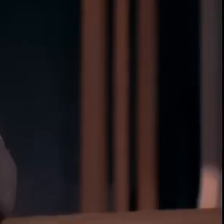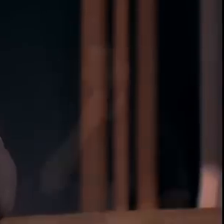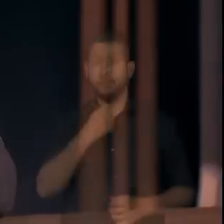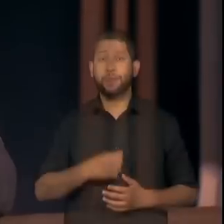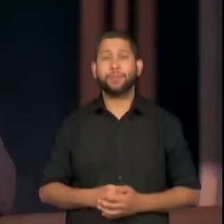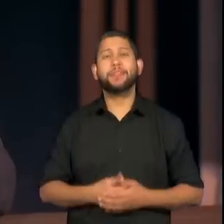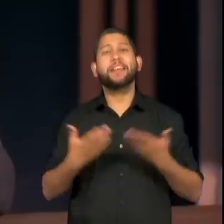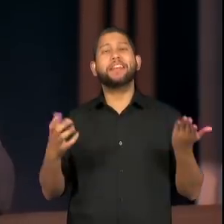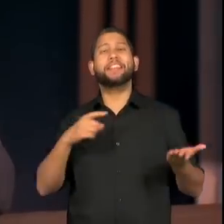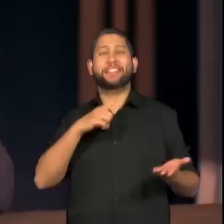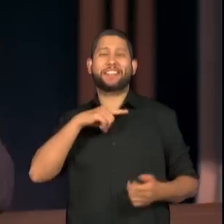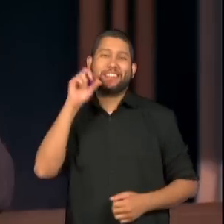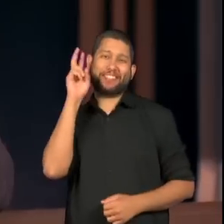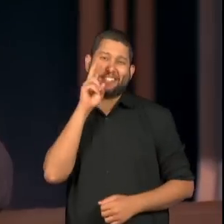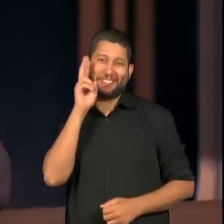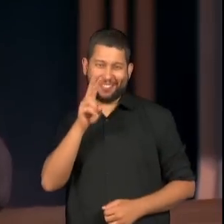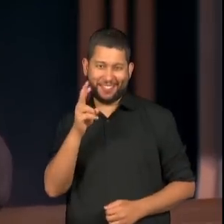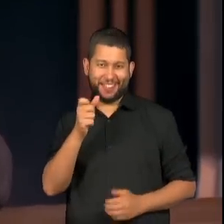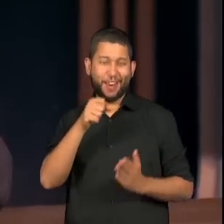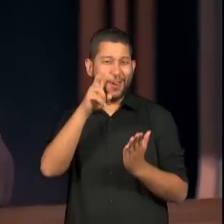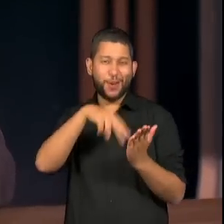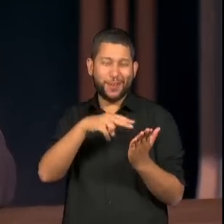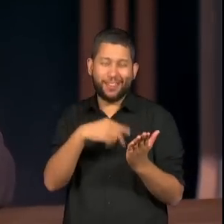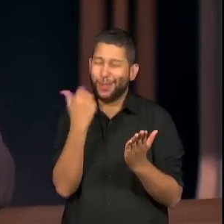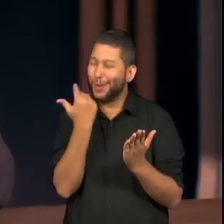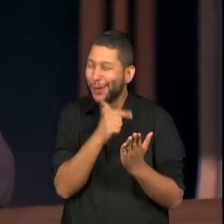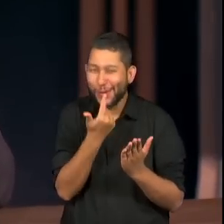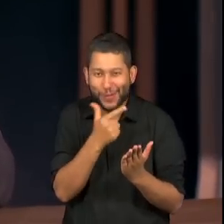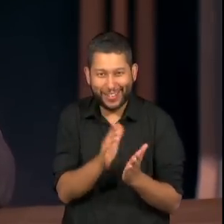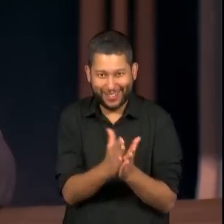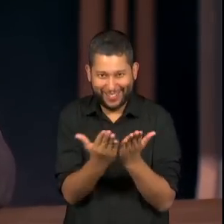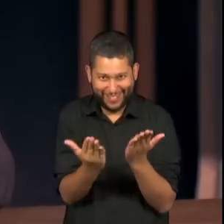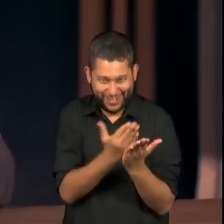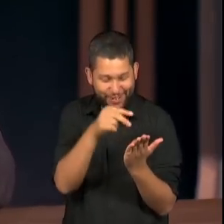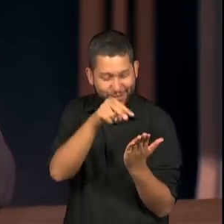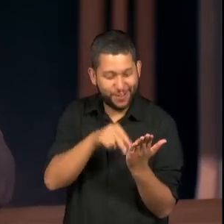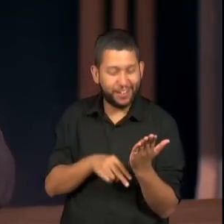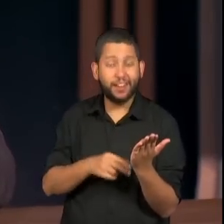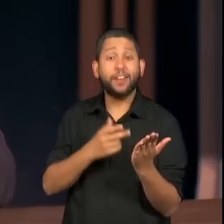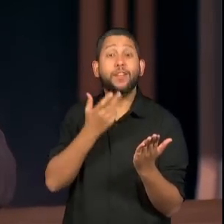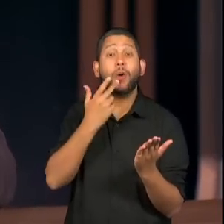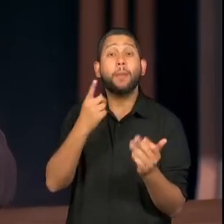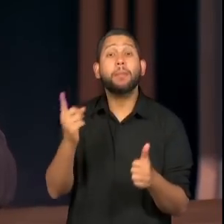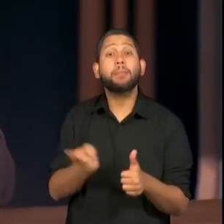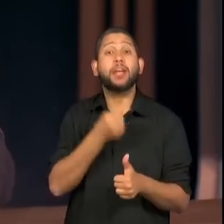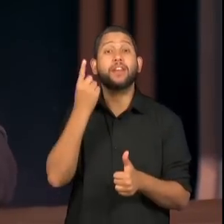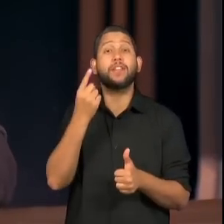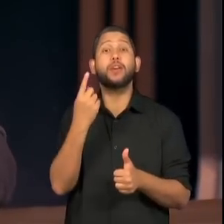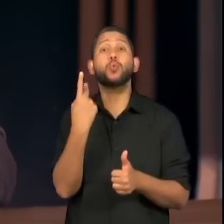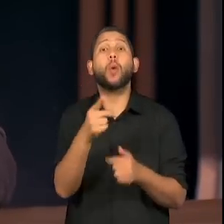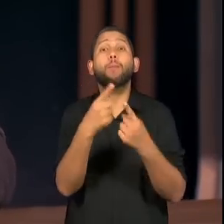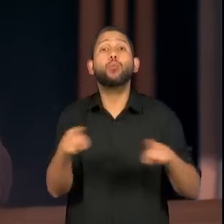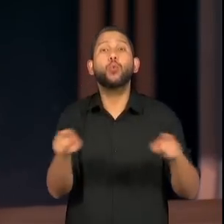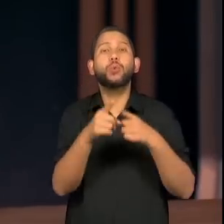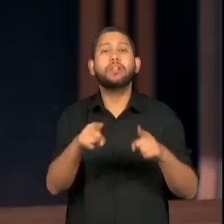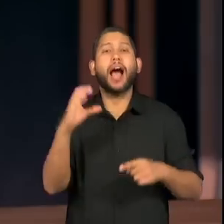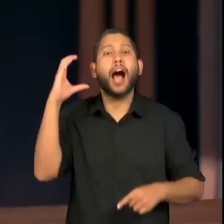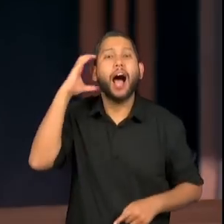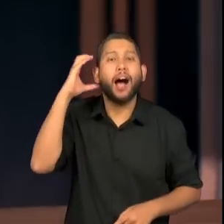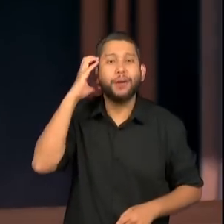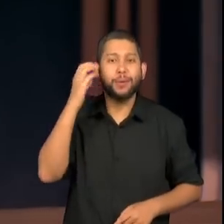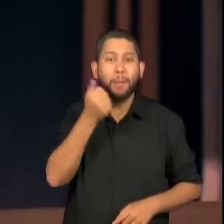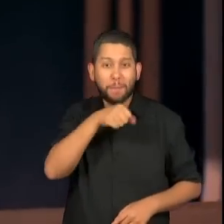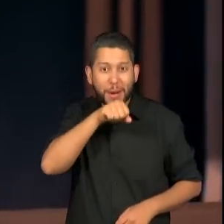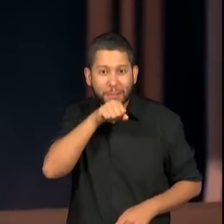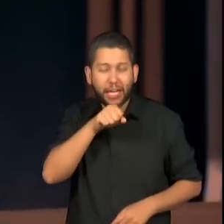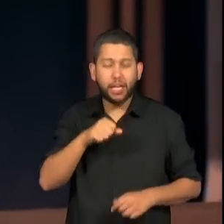Tem uma história que eu ri muito aqui. Do livro, que é a primeira vez que você tocou a música sua no rádio e a sua mãe